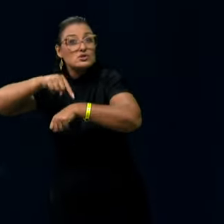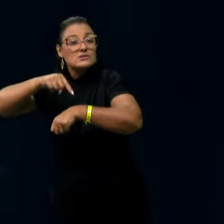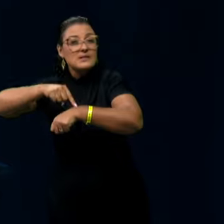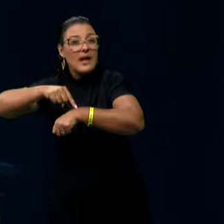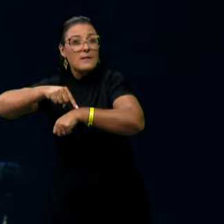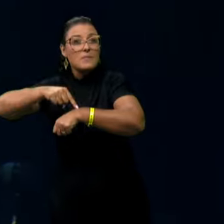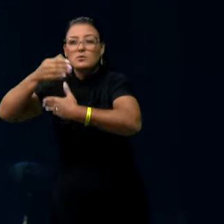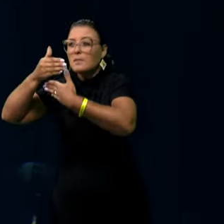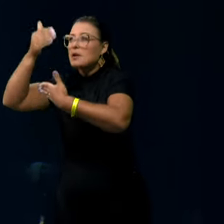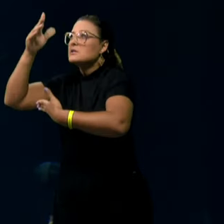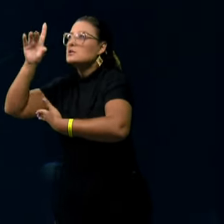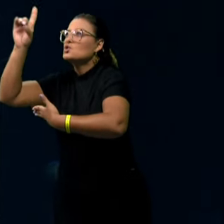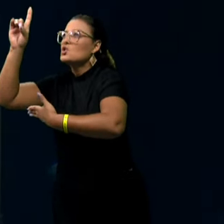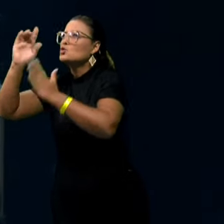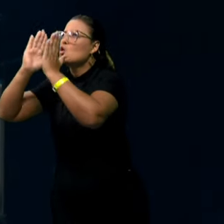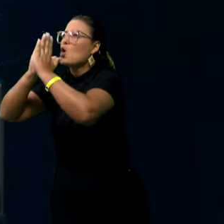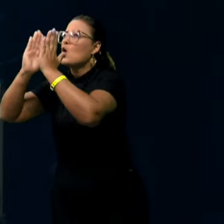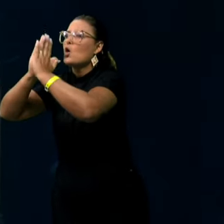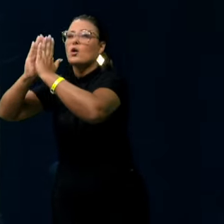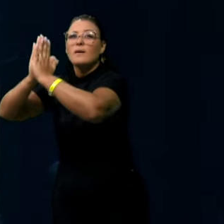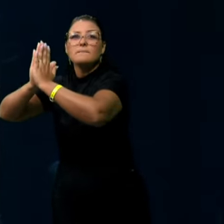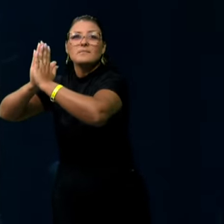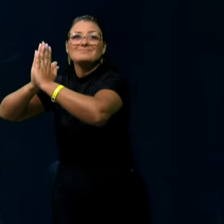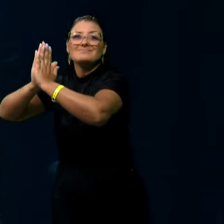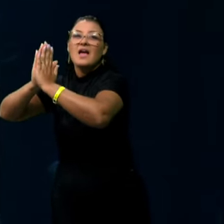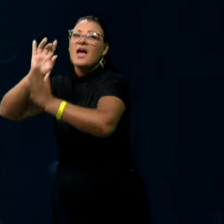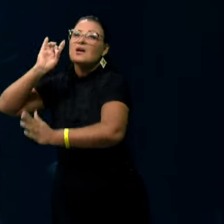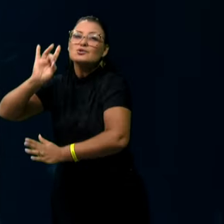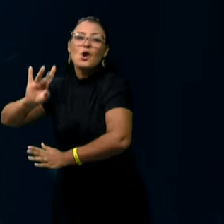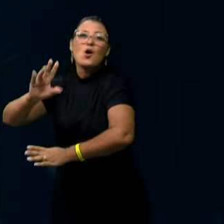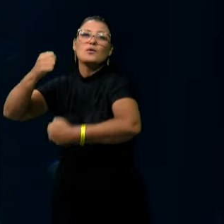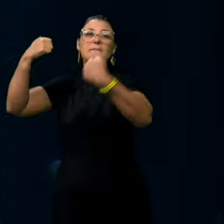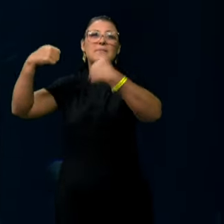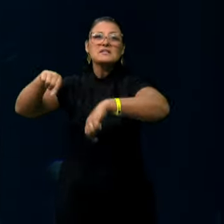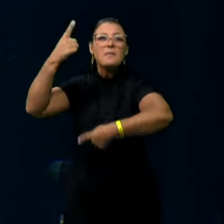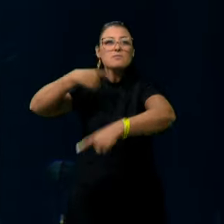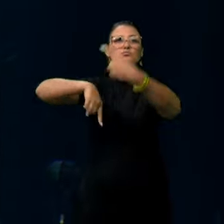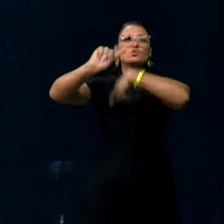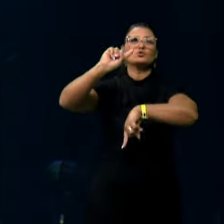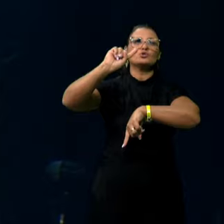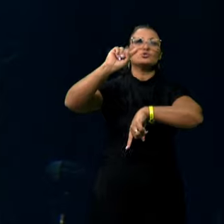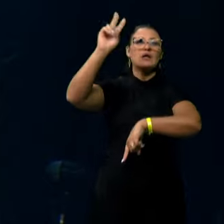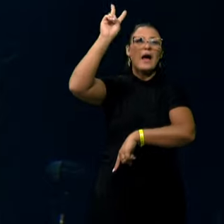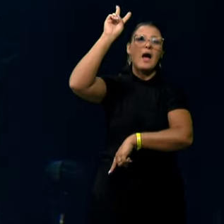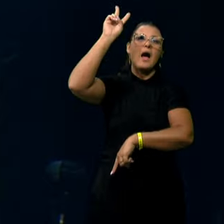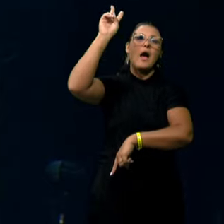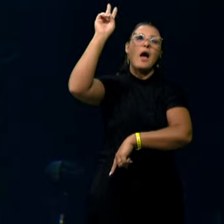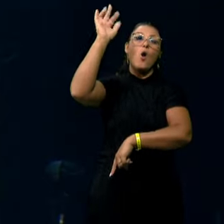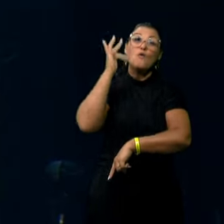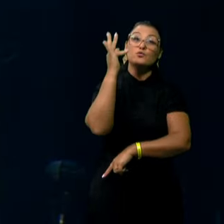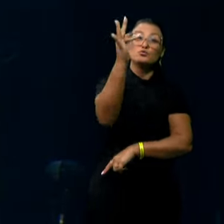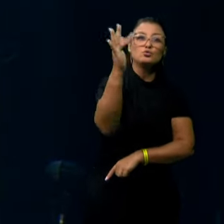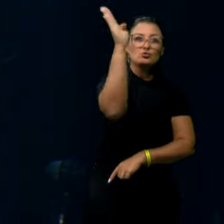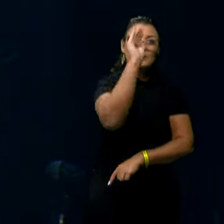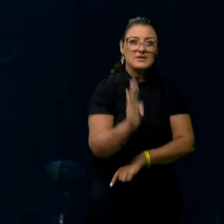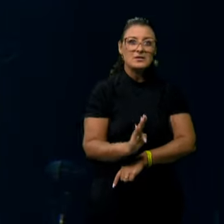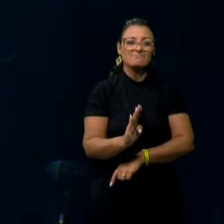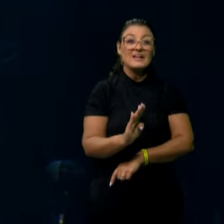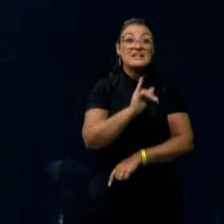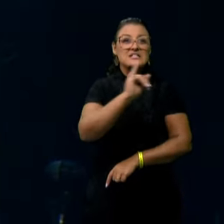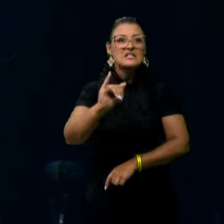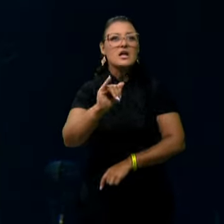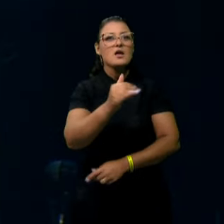para mudar a história se você tem concordância com isso eu quero orar nesta noite